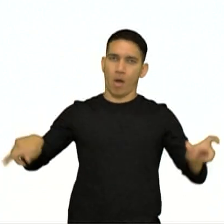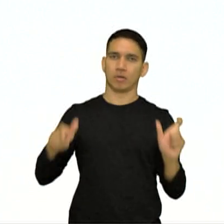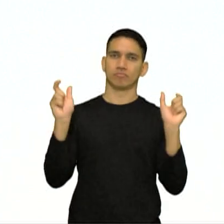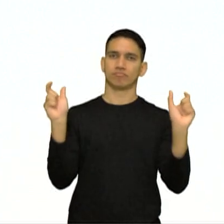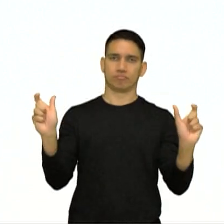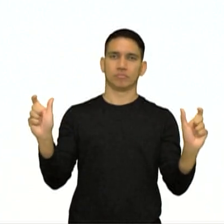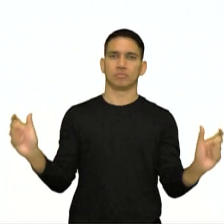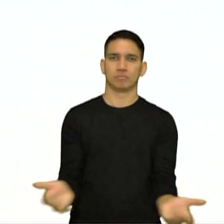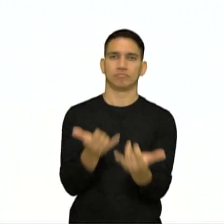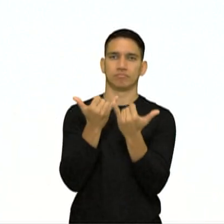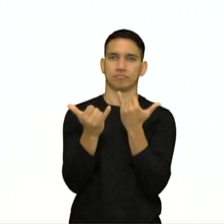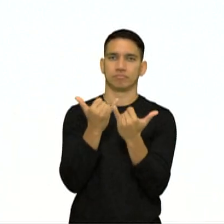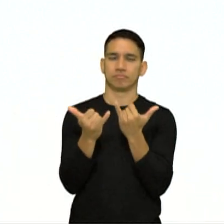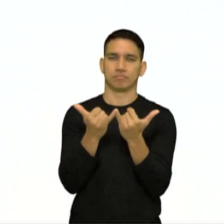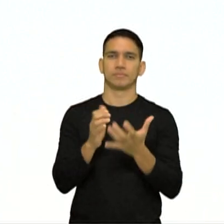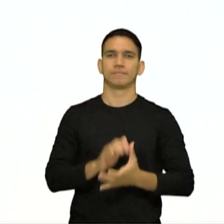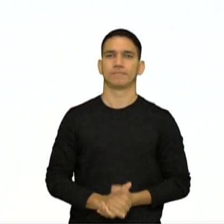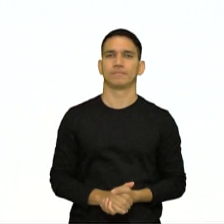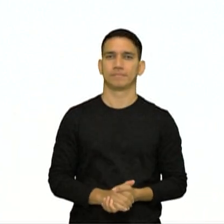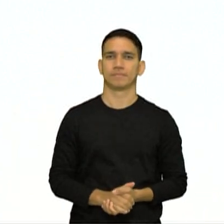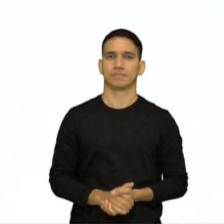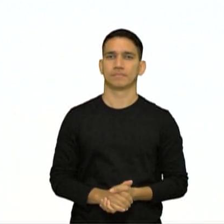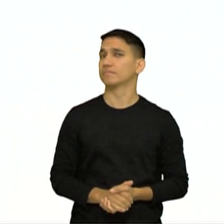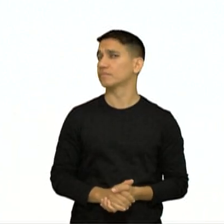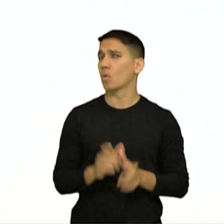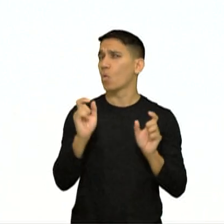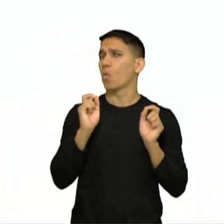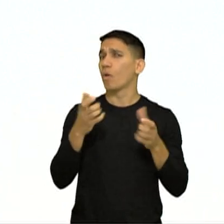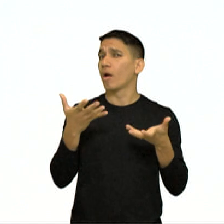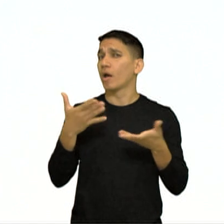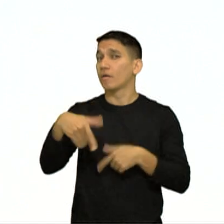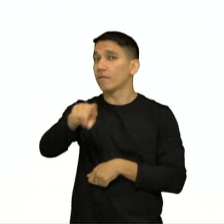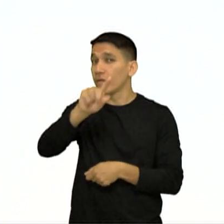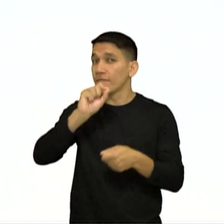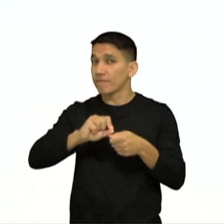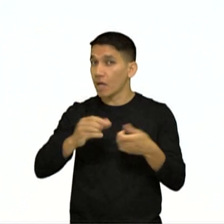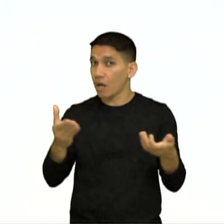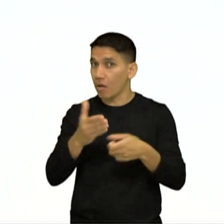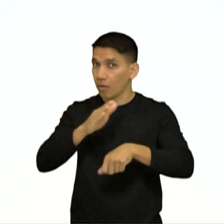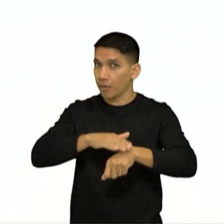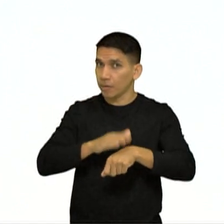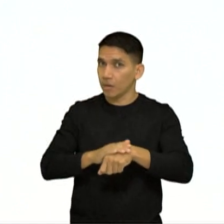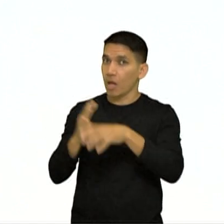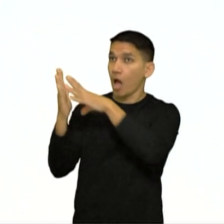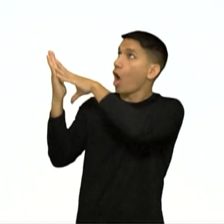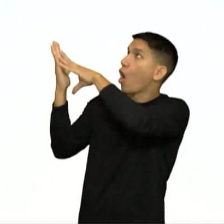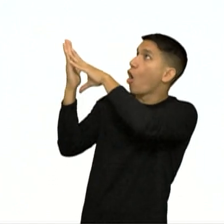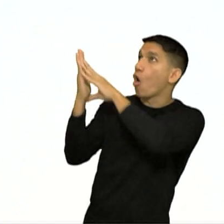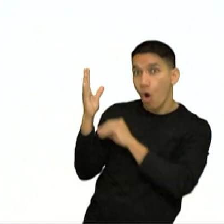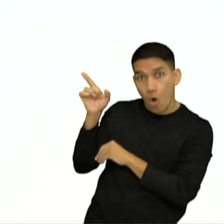que ser o mesmo expoente na mesma letra para a parte literal ser igual e eu ter monômios